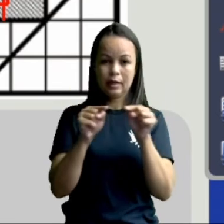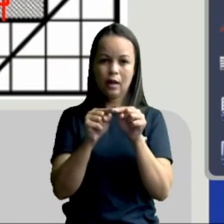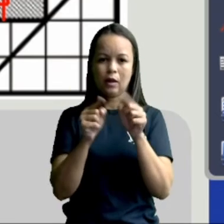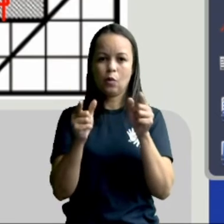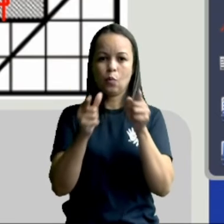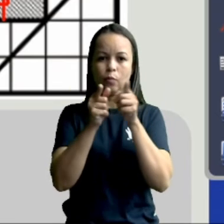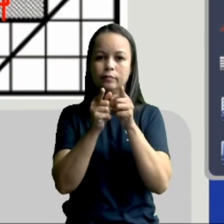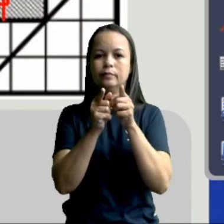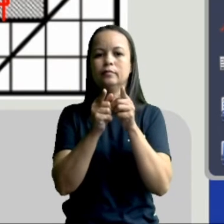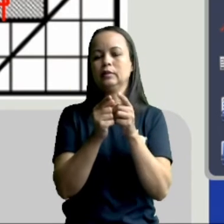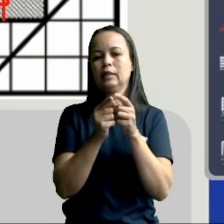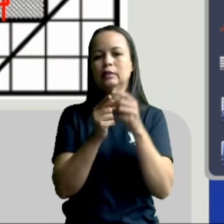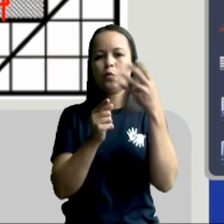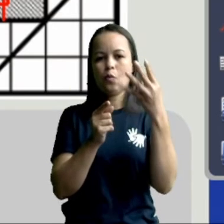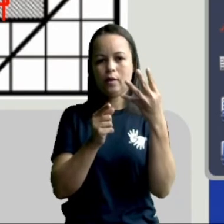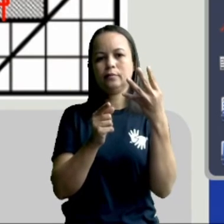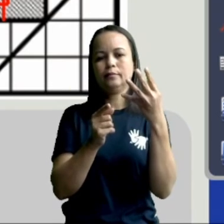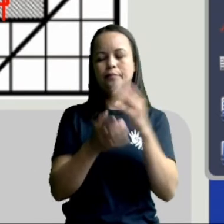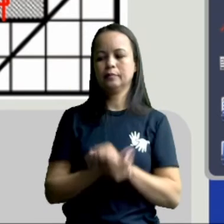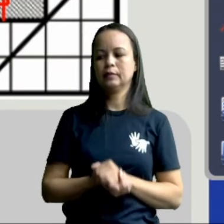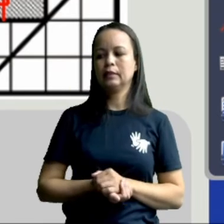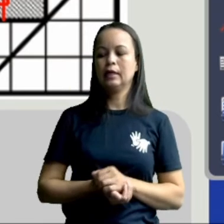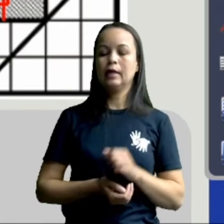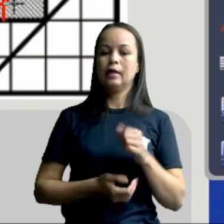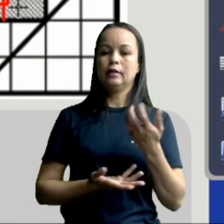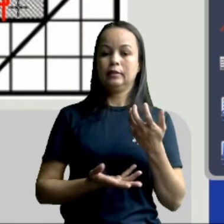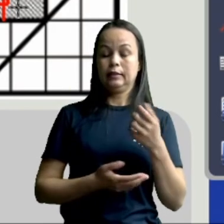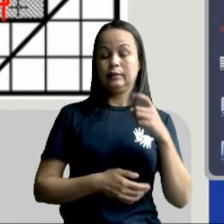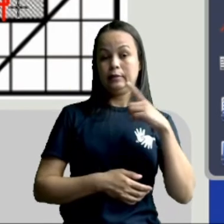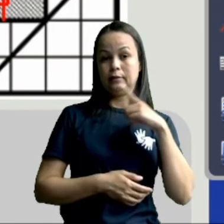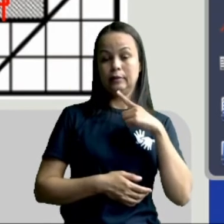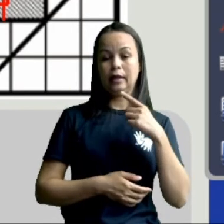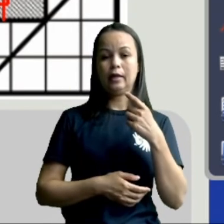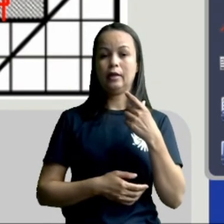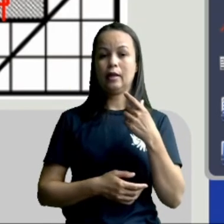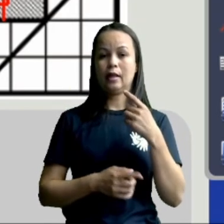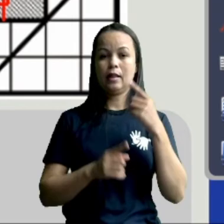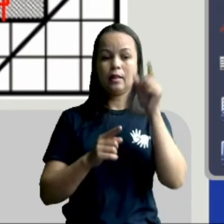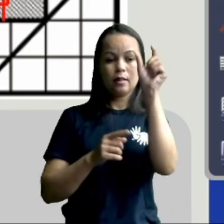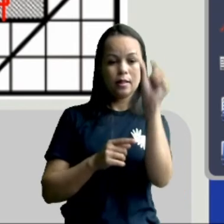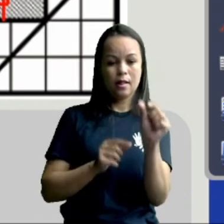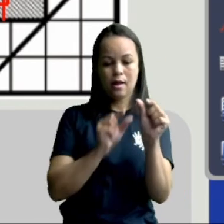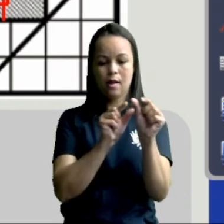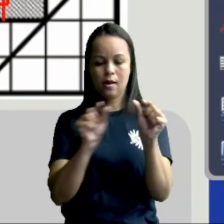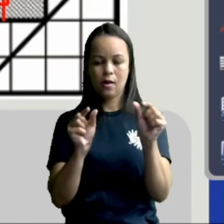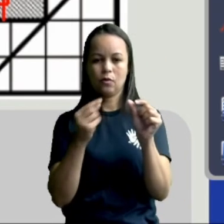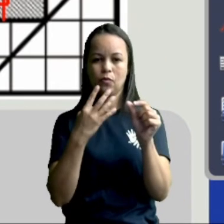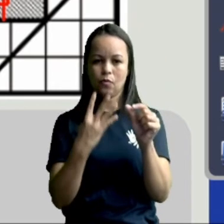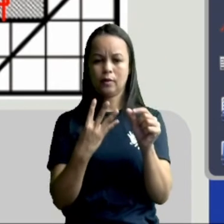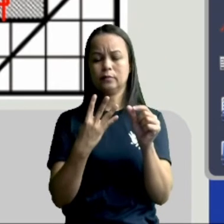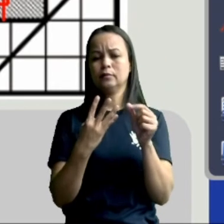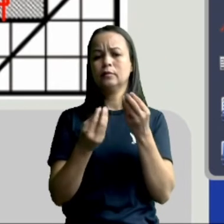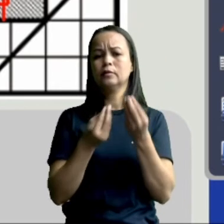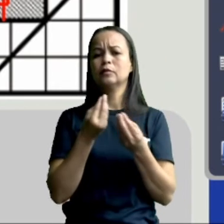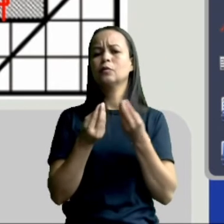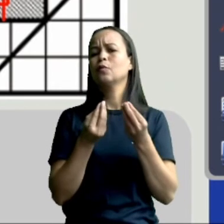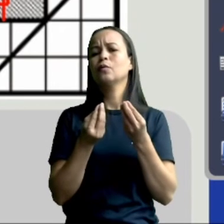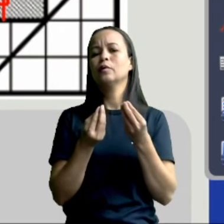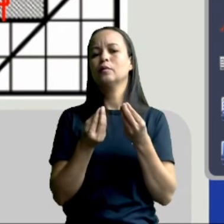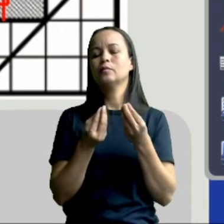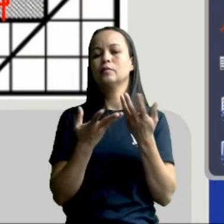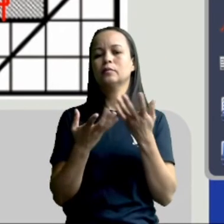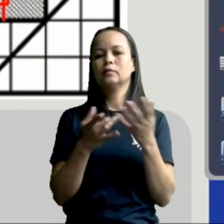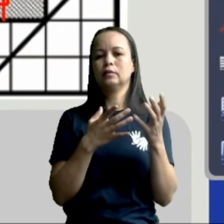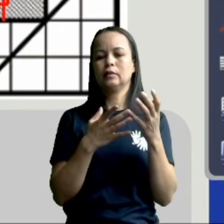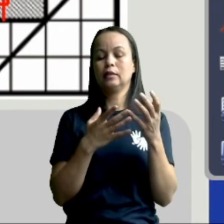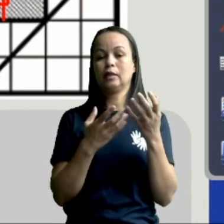pintado, é de 4. Se o quadrado pintado tem lado medindo 4, como é que vai ser o perímetro dele?